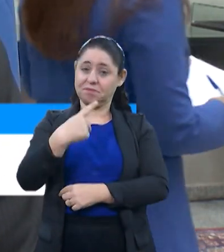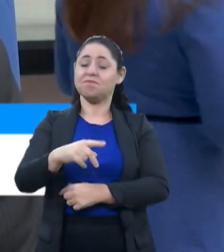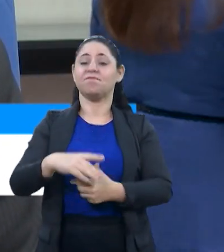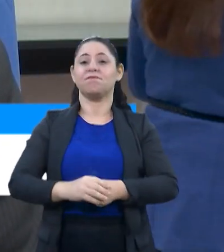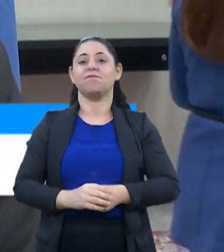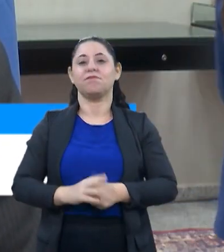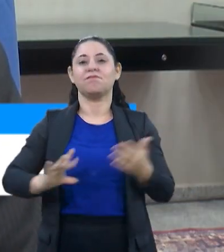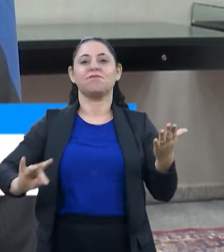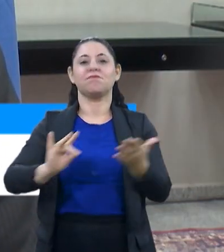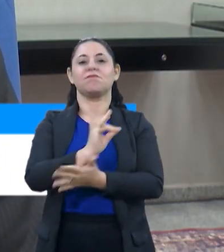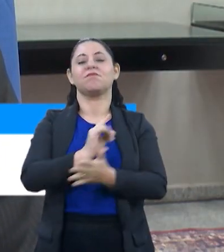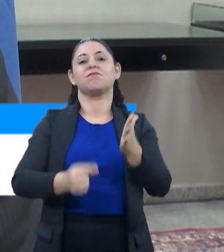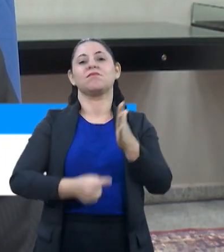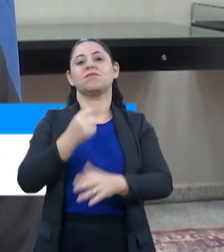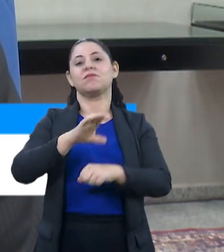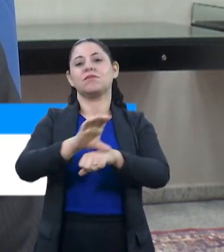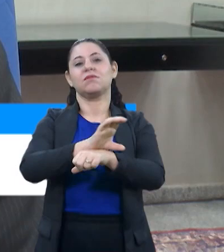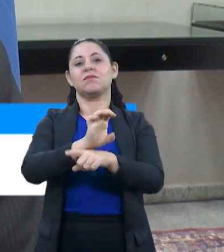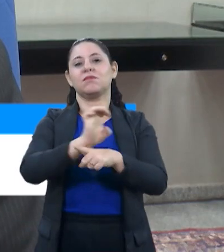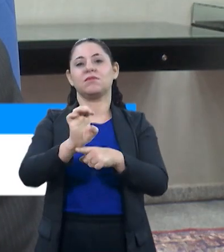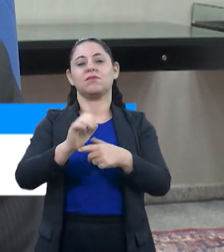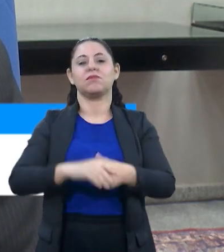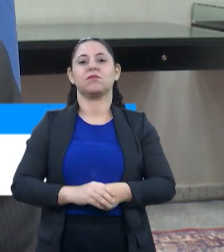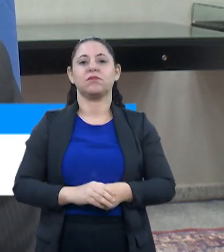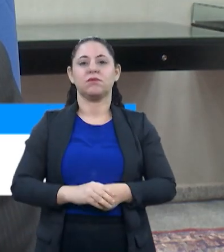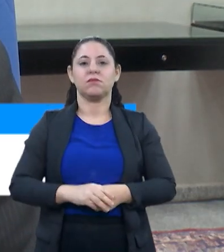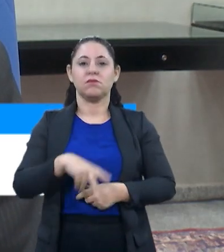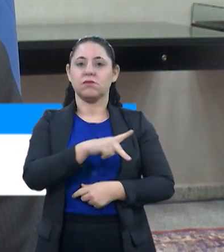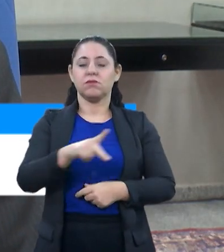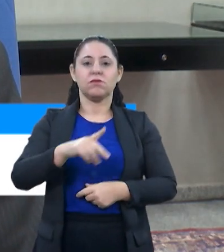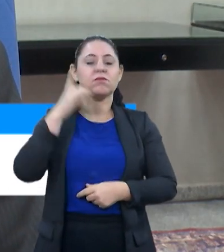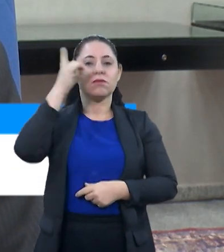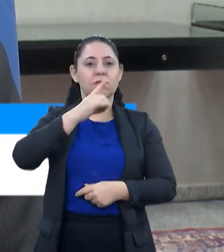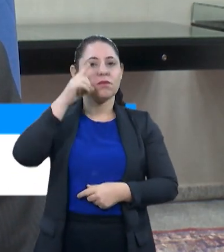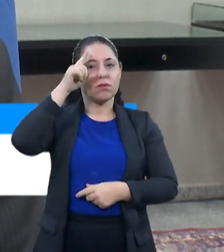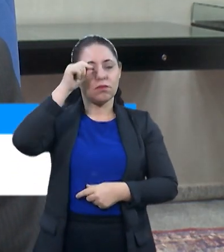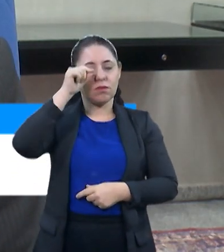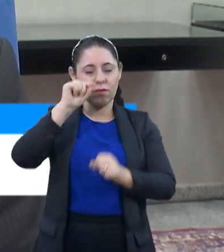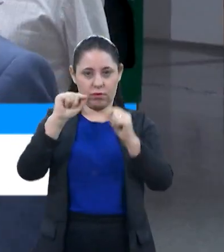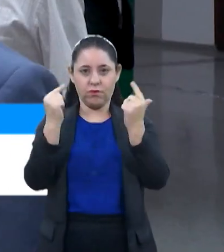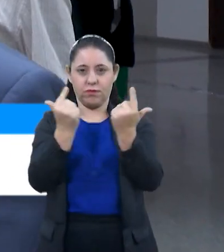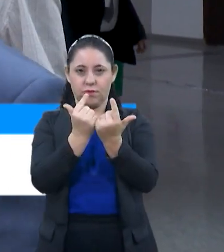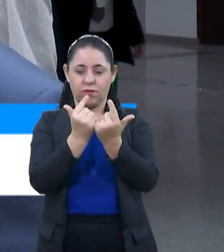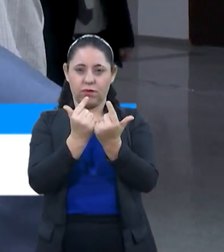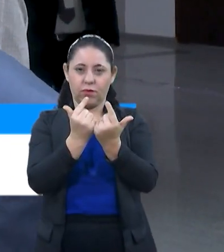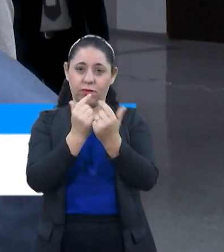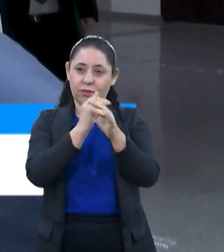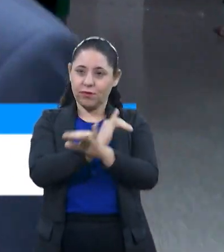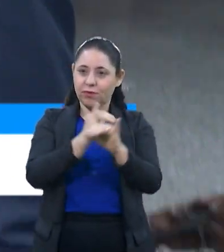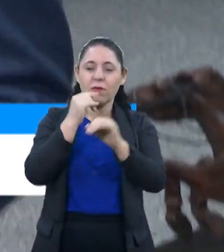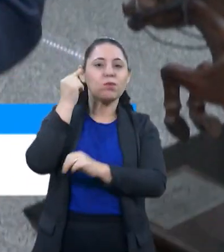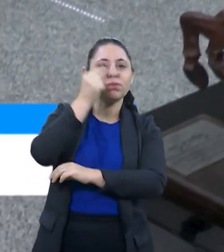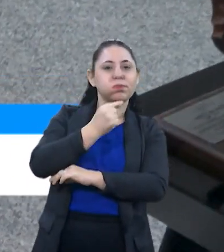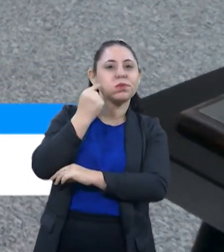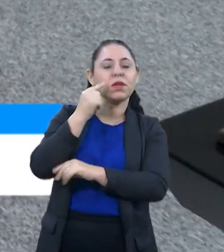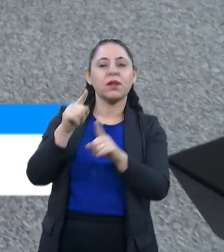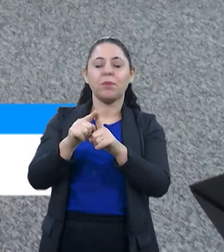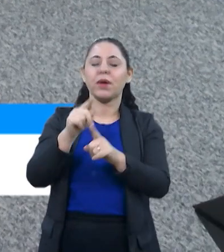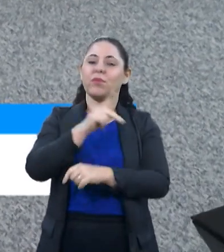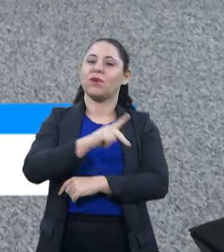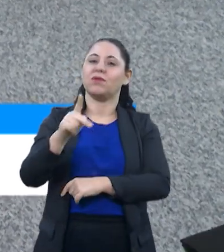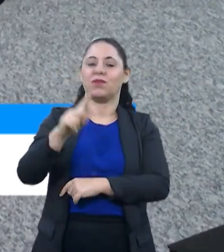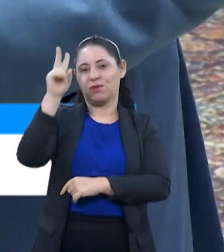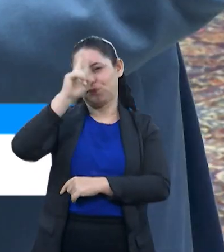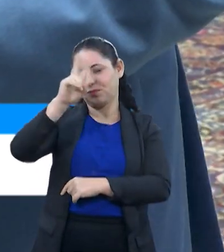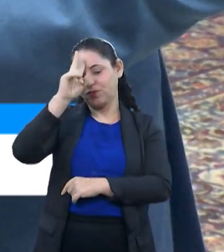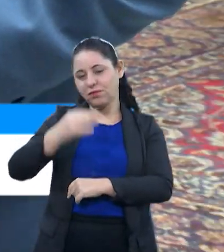Corumbá, na Guerra do Paraguai, nós promulgamos a nossa primeira Constituição. O presidente da Alemes, deputado Gerson